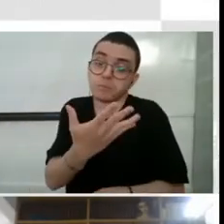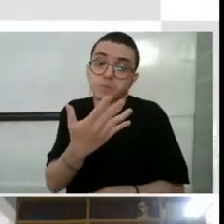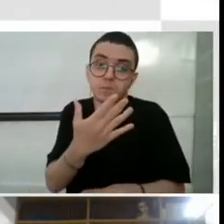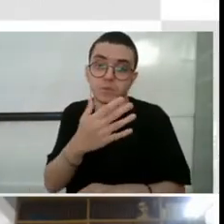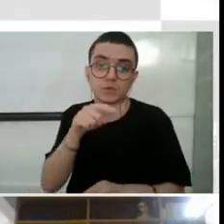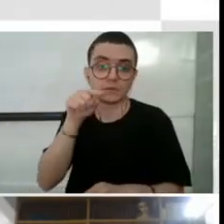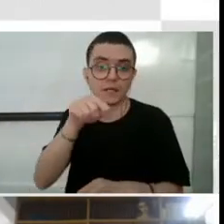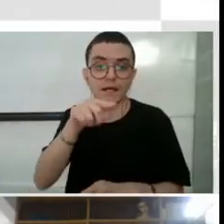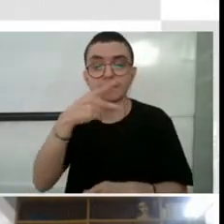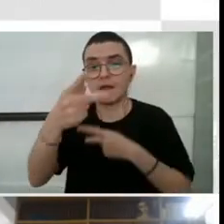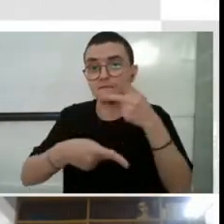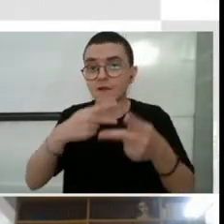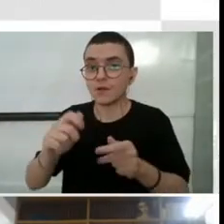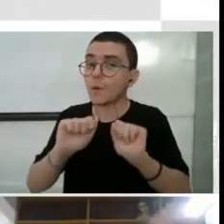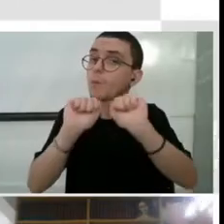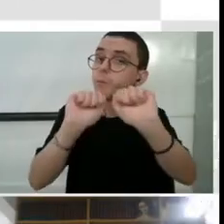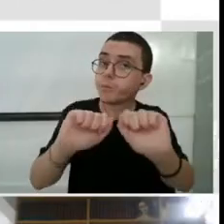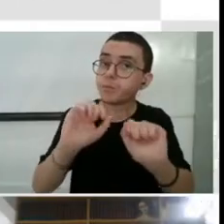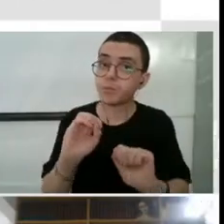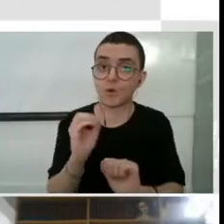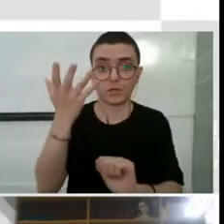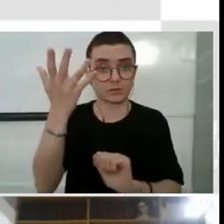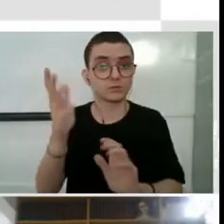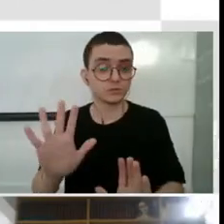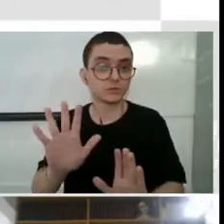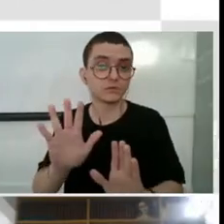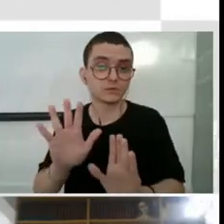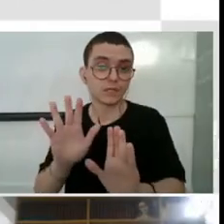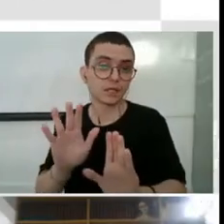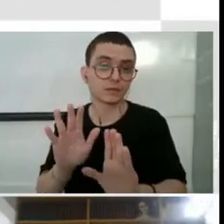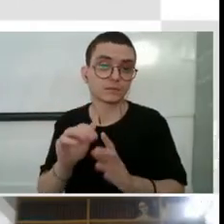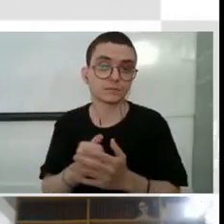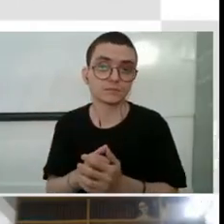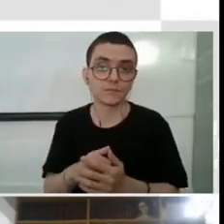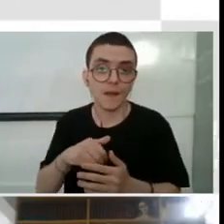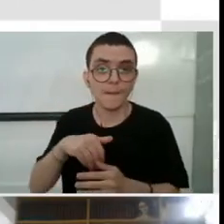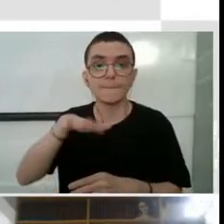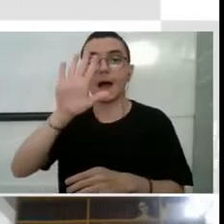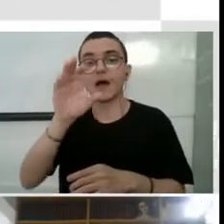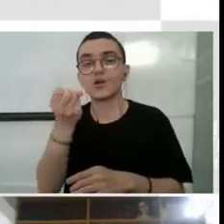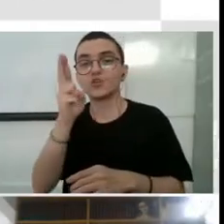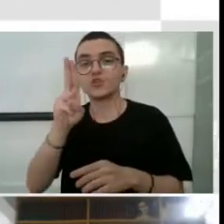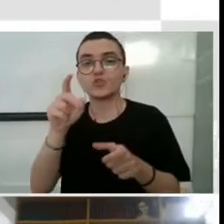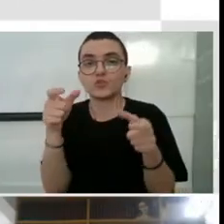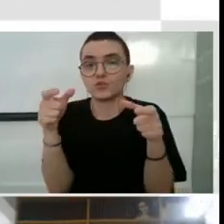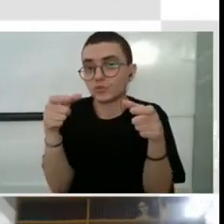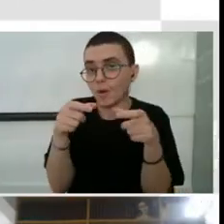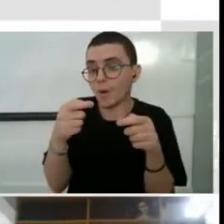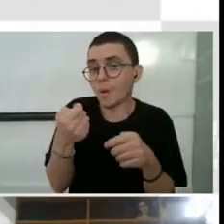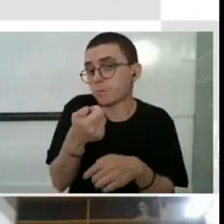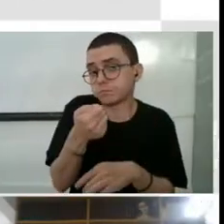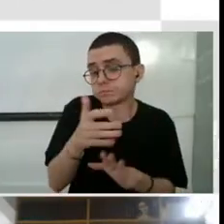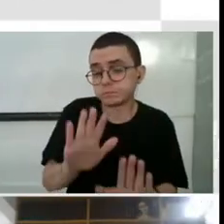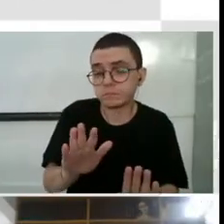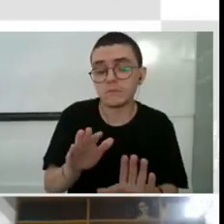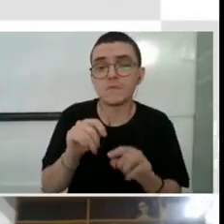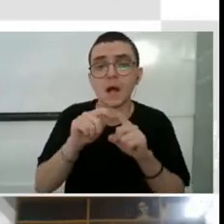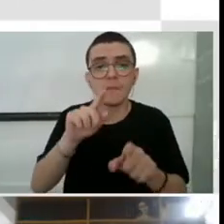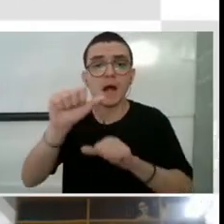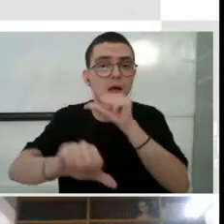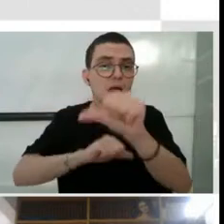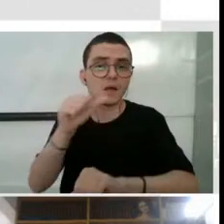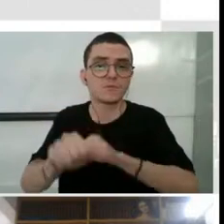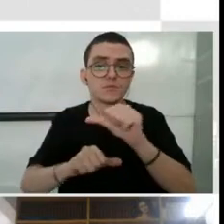ou likely range, né, um intervalo provável, muito provável, mas com uma mudança nada substancial em relação a esse consumo